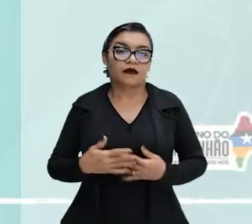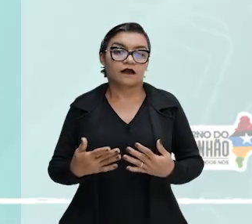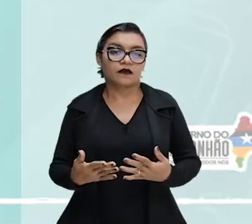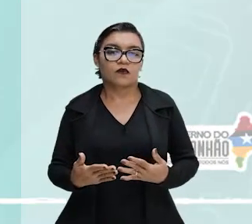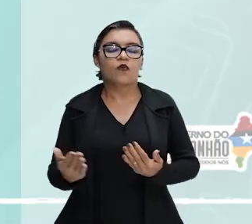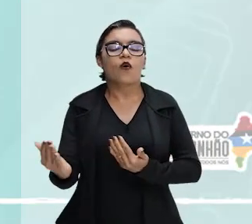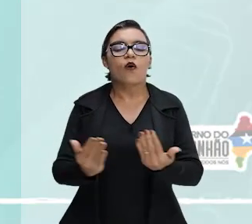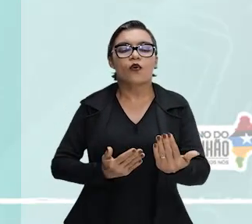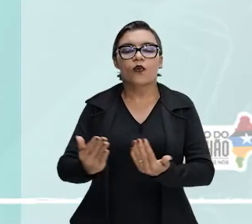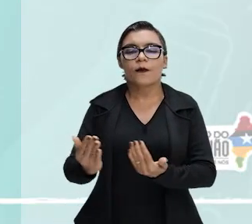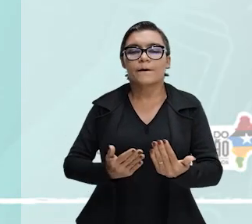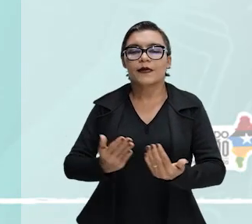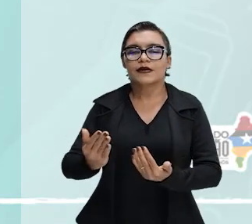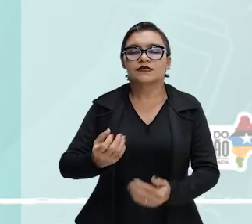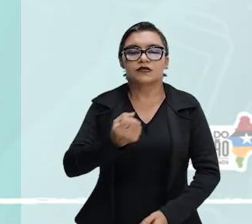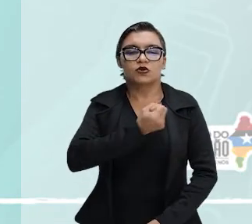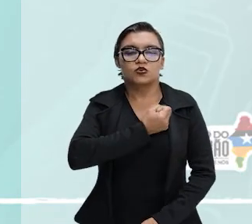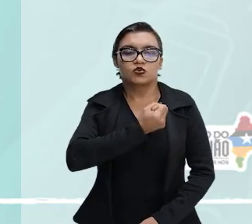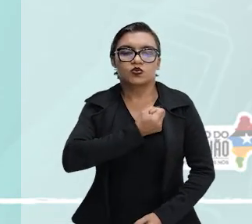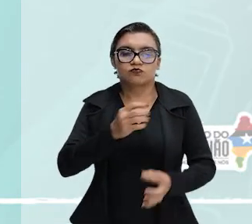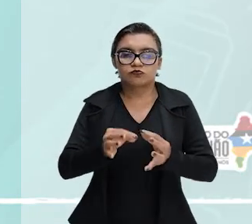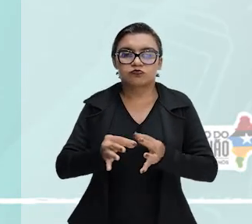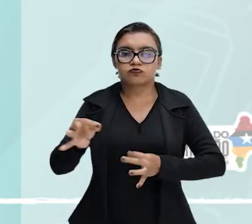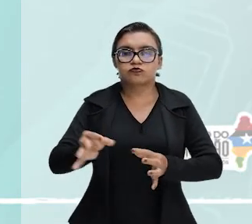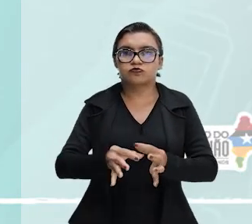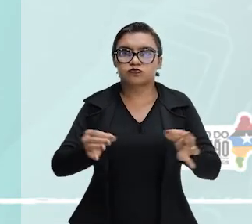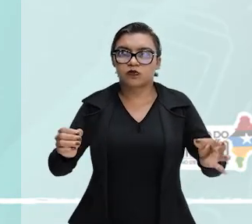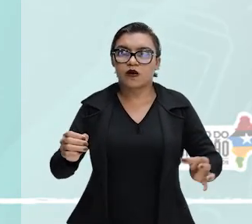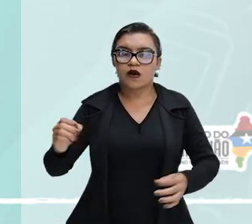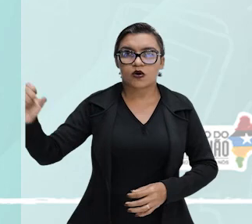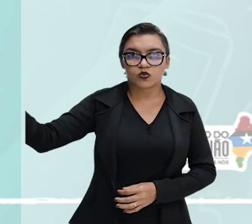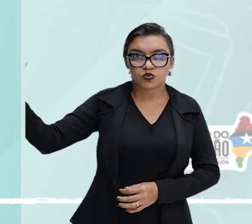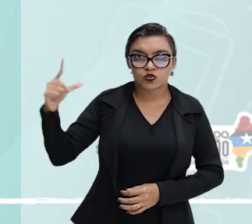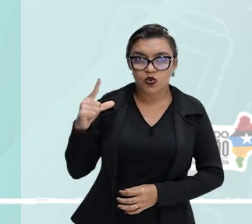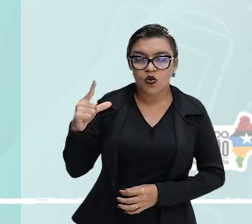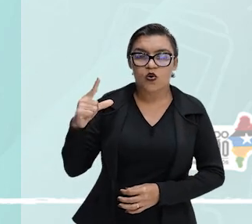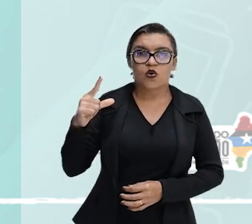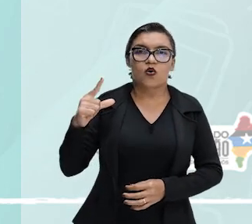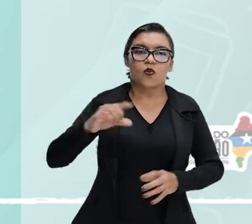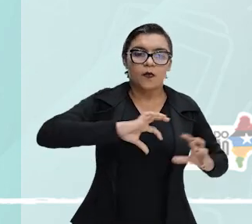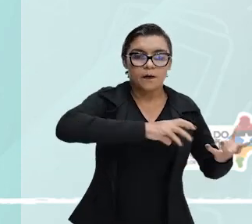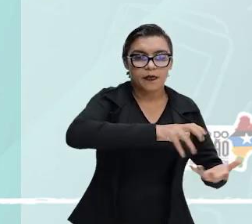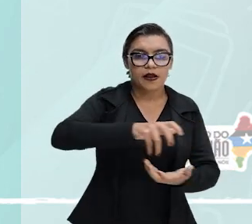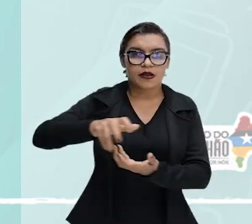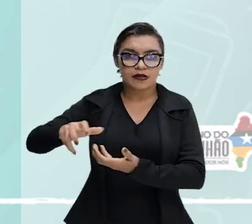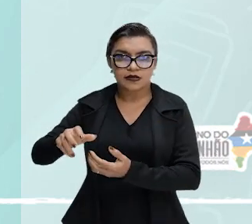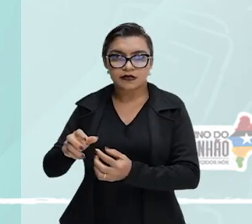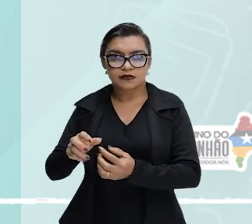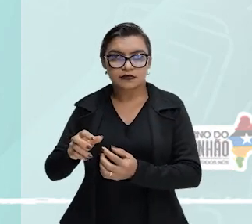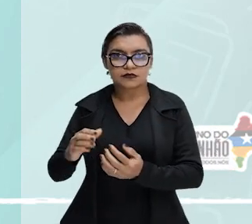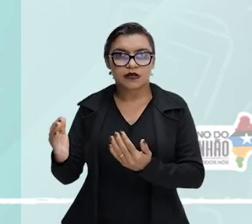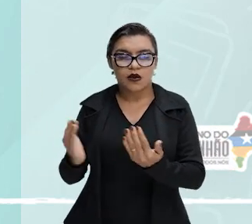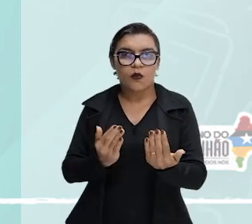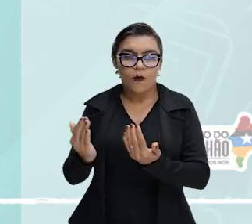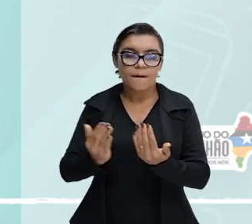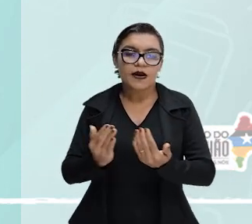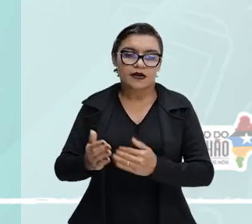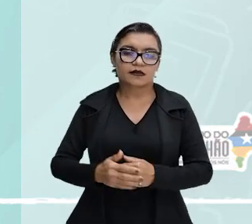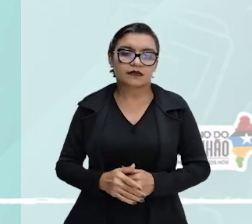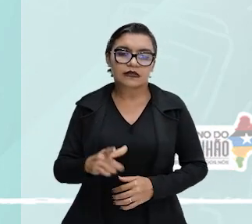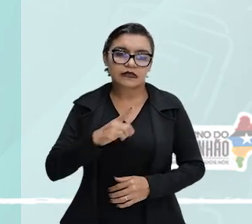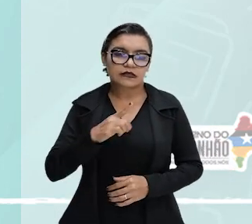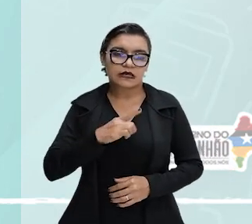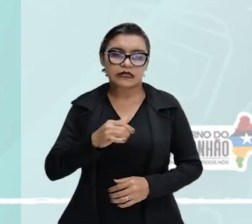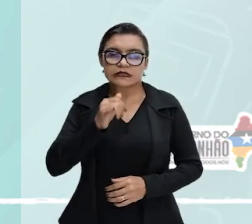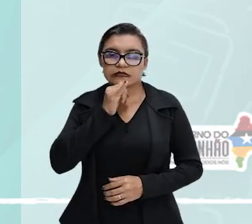a comparação entre os valores das distâncias dos planetas ao Sol, né, que isso foi dado lá por Copérnico em unidades astronômicas, né? Então nós temos,